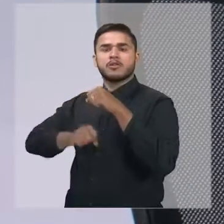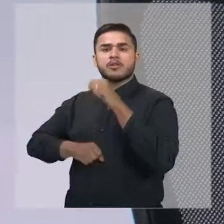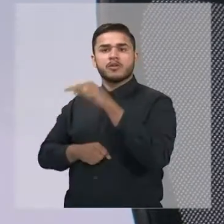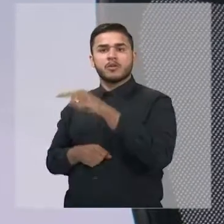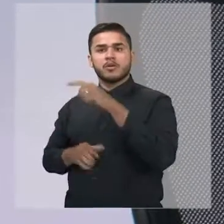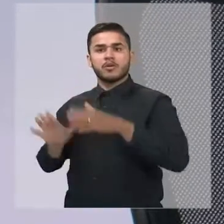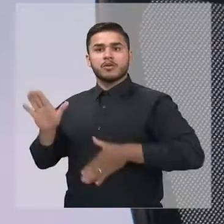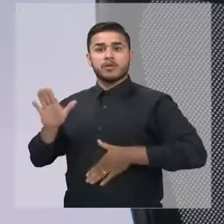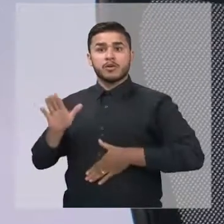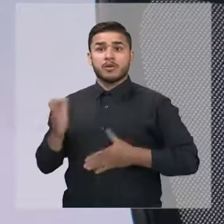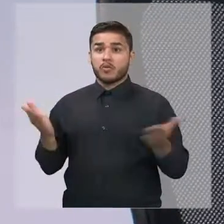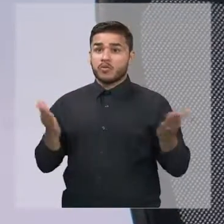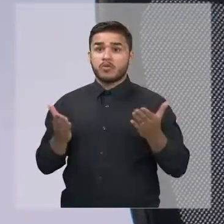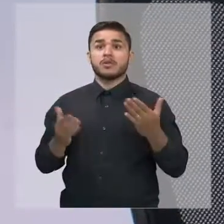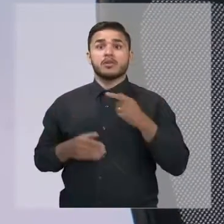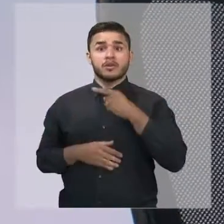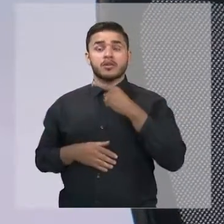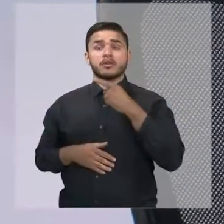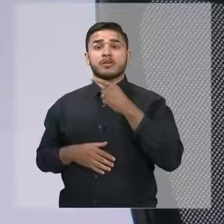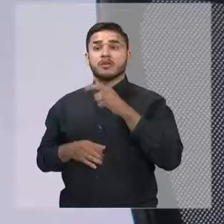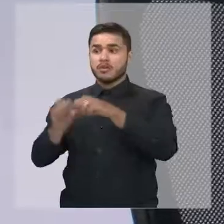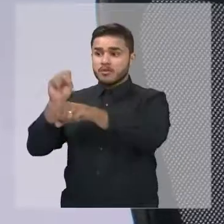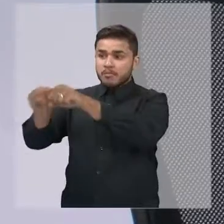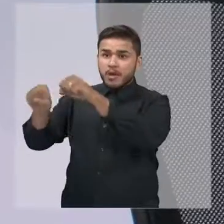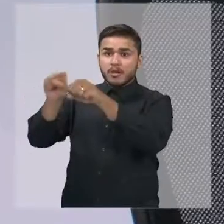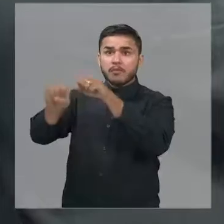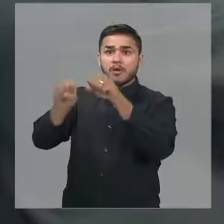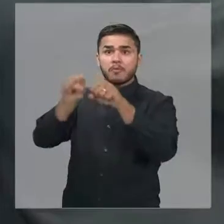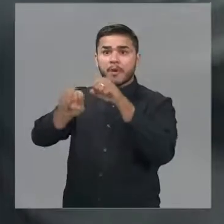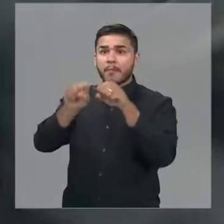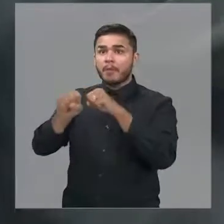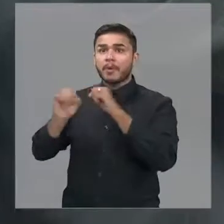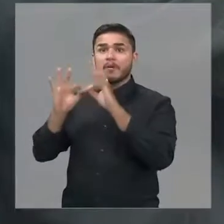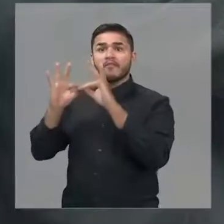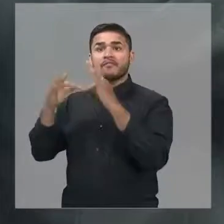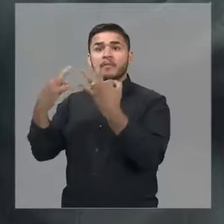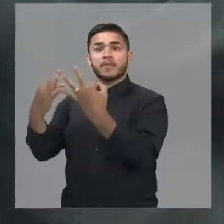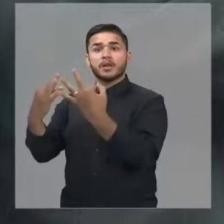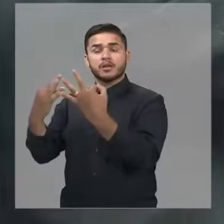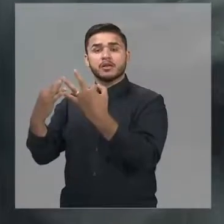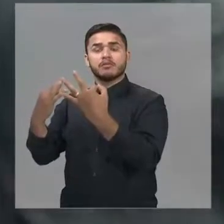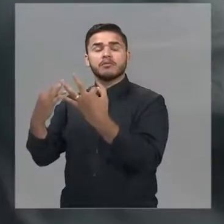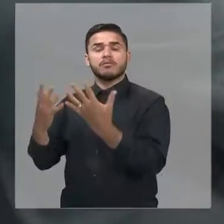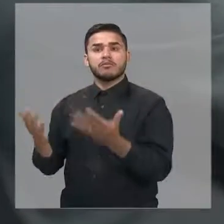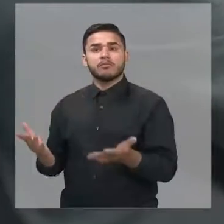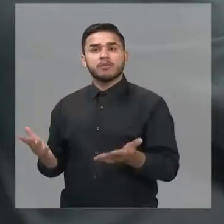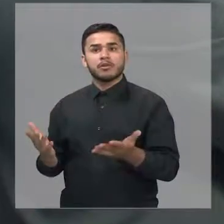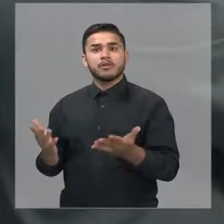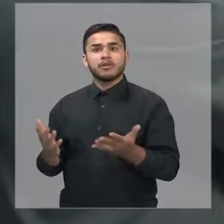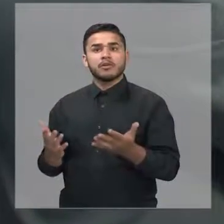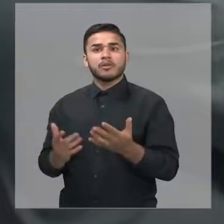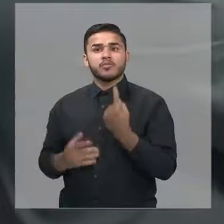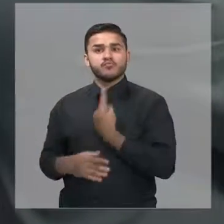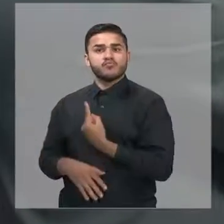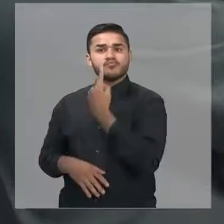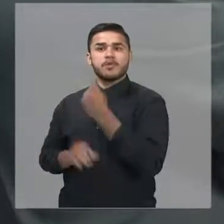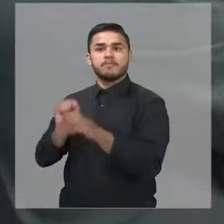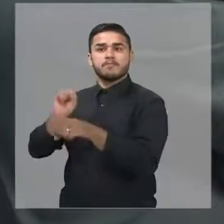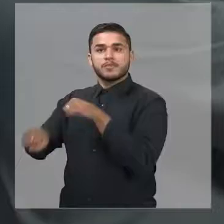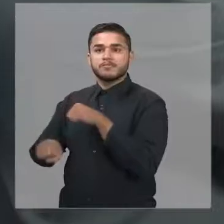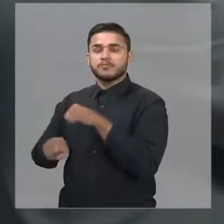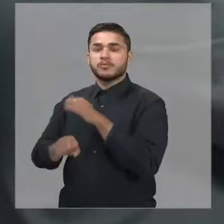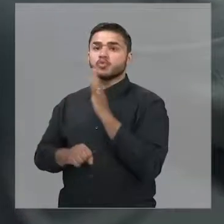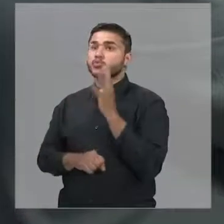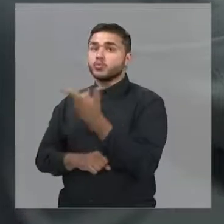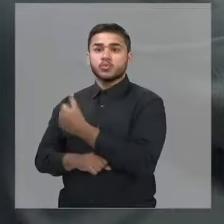dizer, se a gente não altera essa estrutura, a tendência é que isso vá se degradando. Se nós pensarmos a estrutura